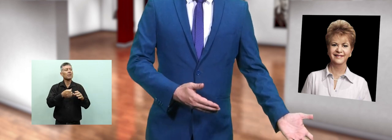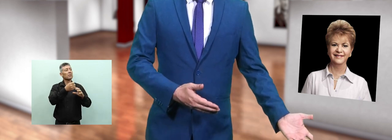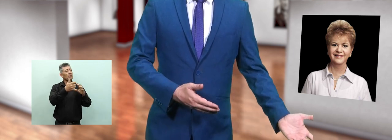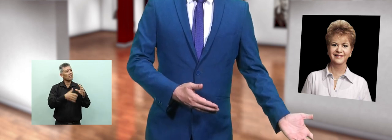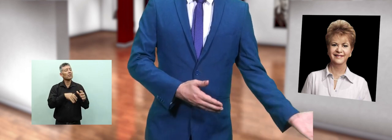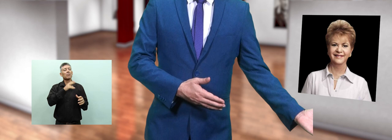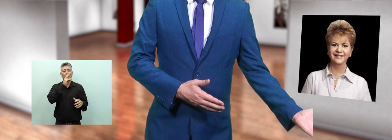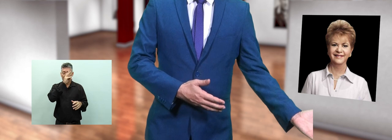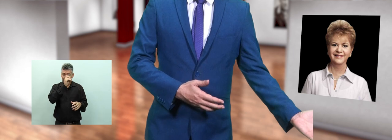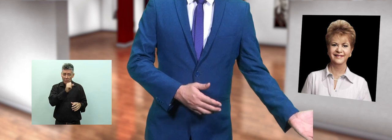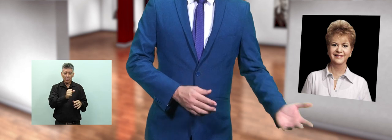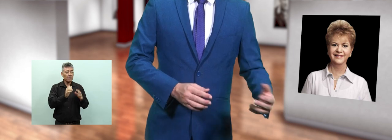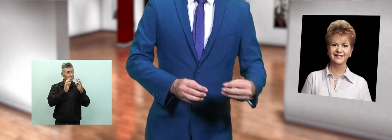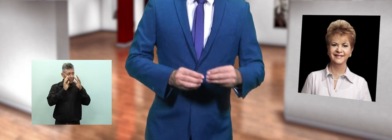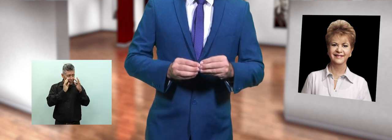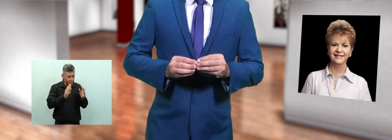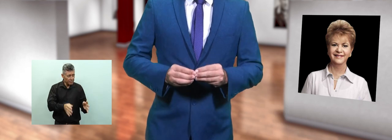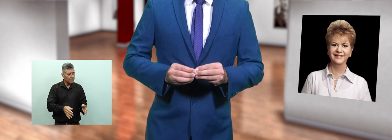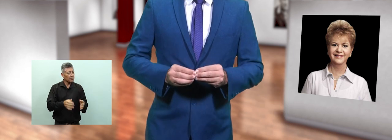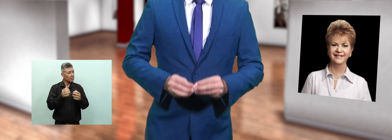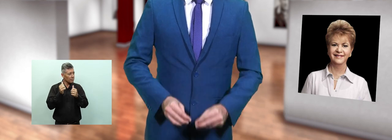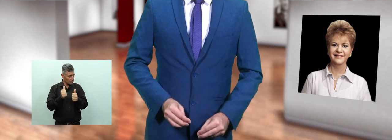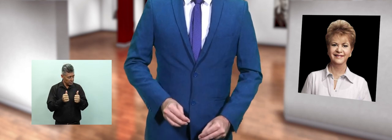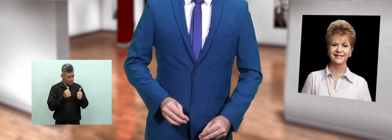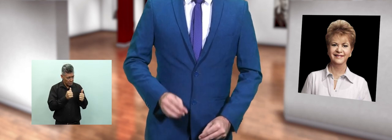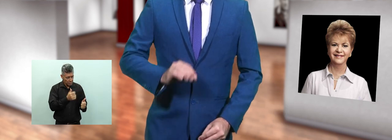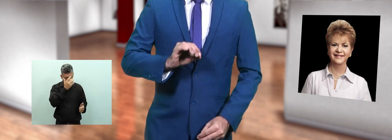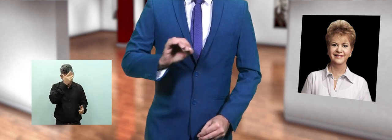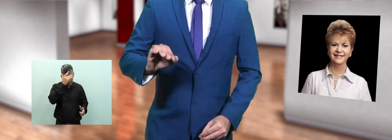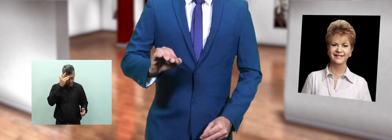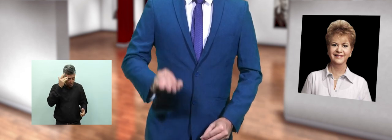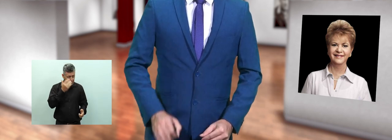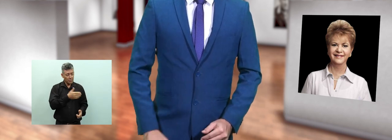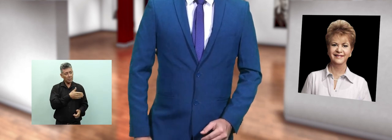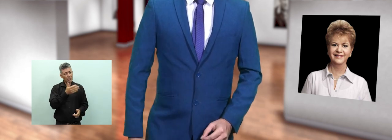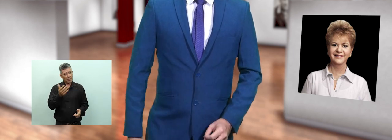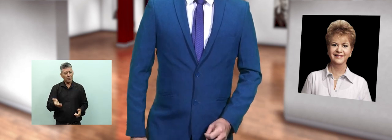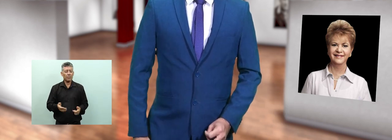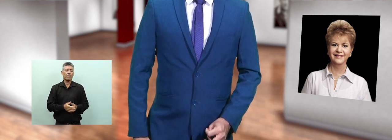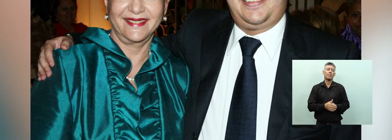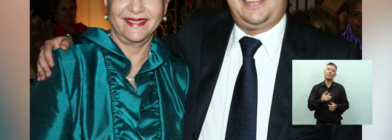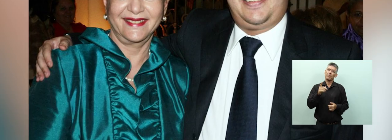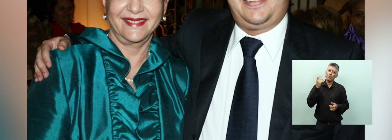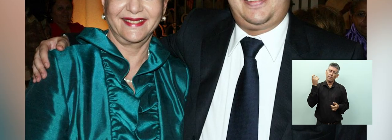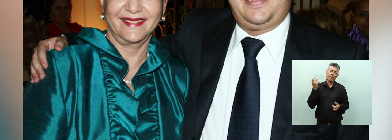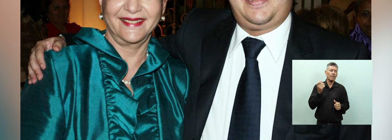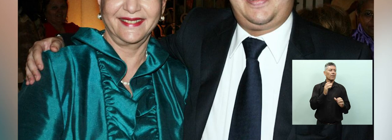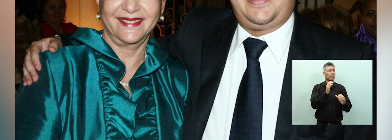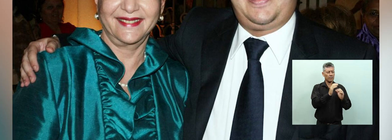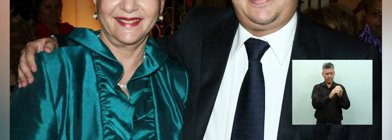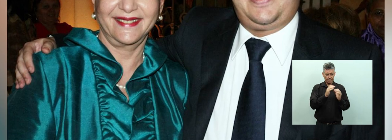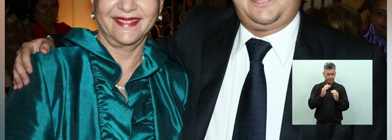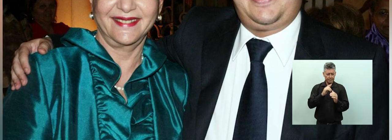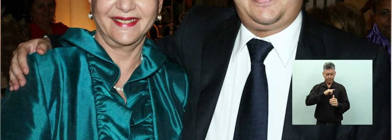outra característica muito forte é a atenção que ela dava a todas as pessoas. O ex-secretário de comunicação